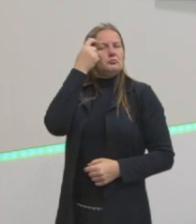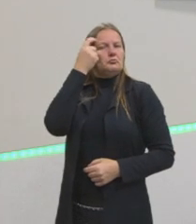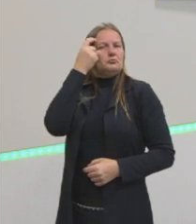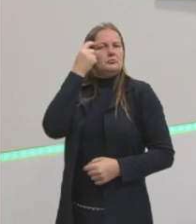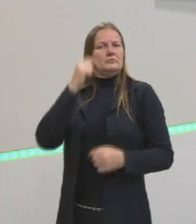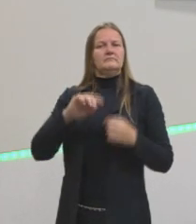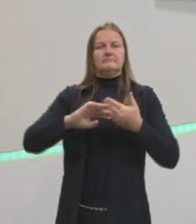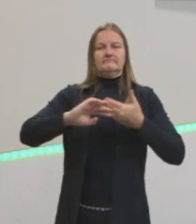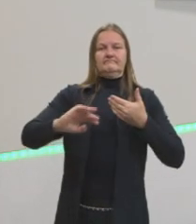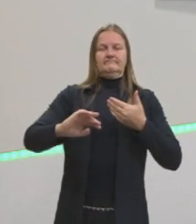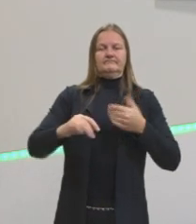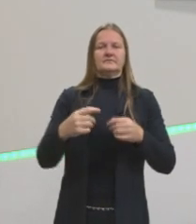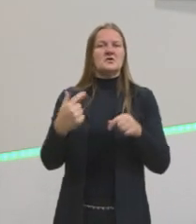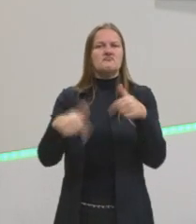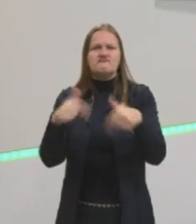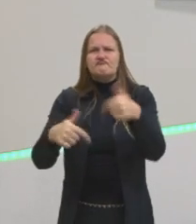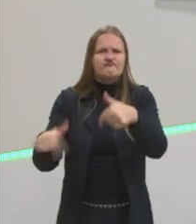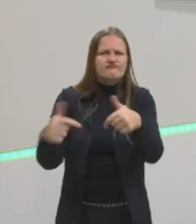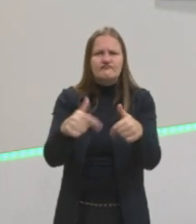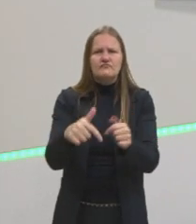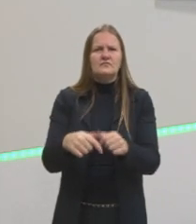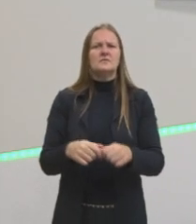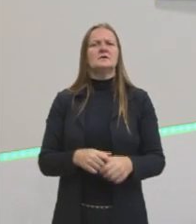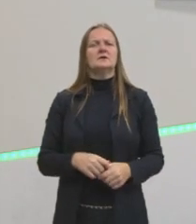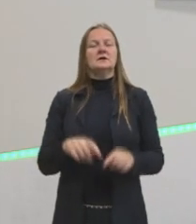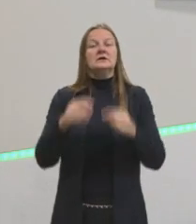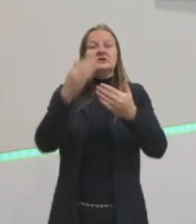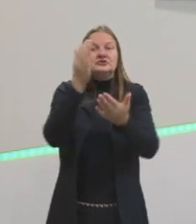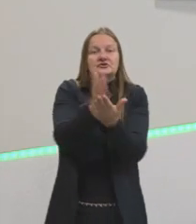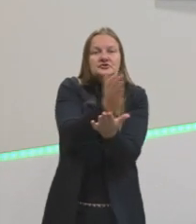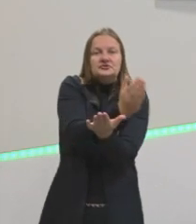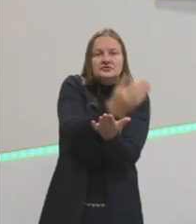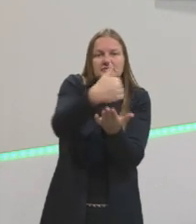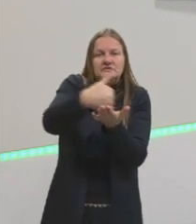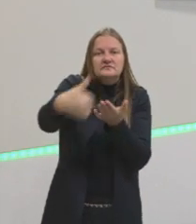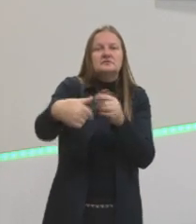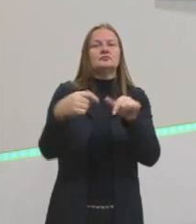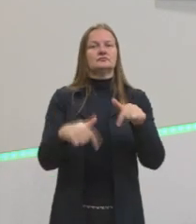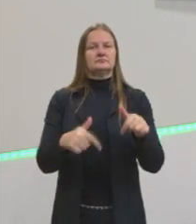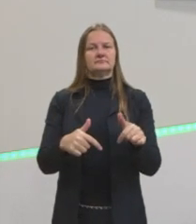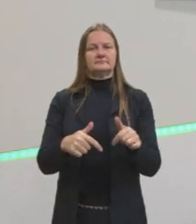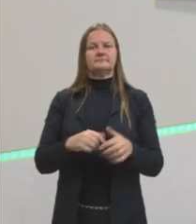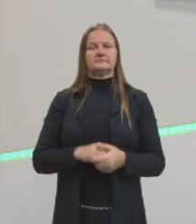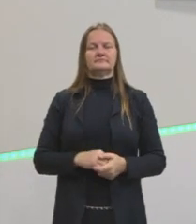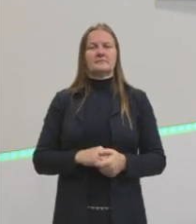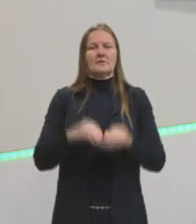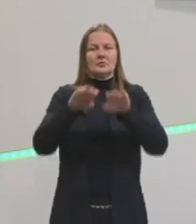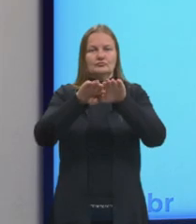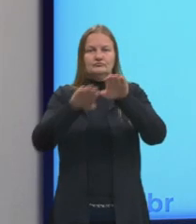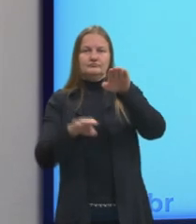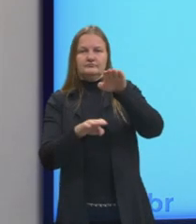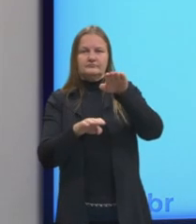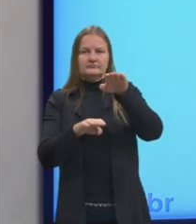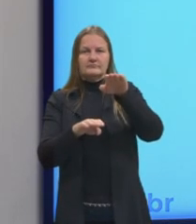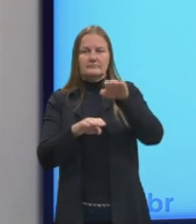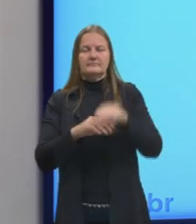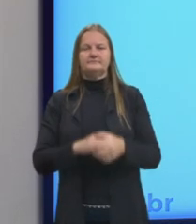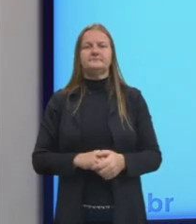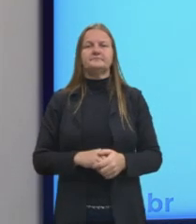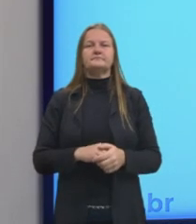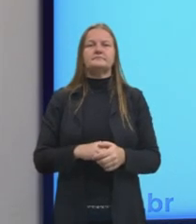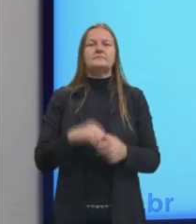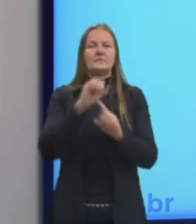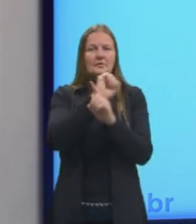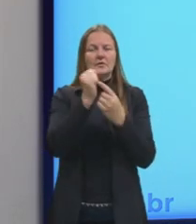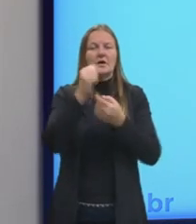e não um trabalho braçal já que essa divisão de já começa a surgir a divisão de classes no trabalho escravista nós